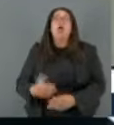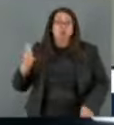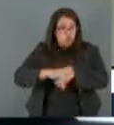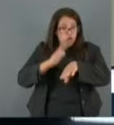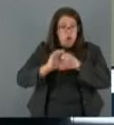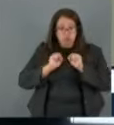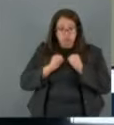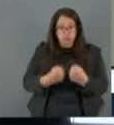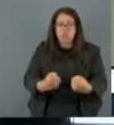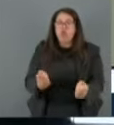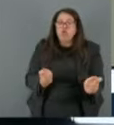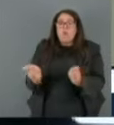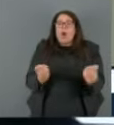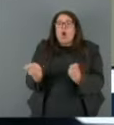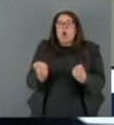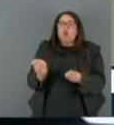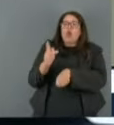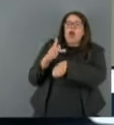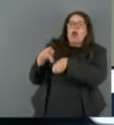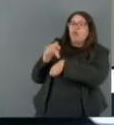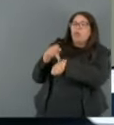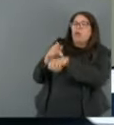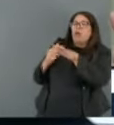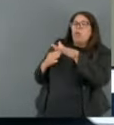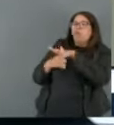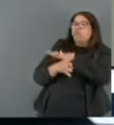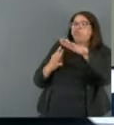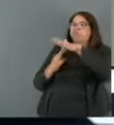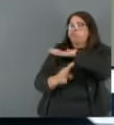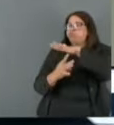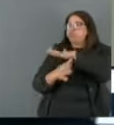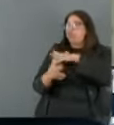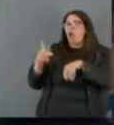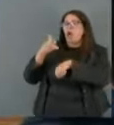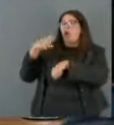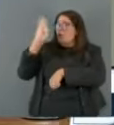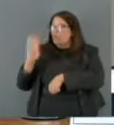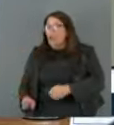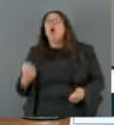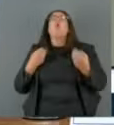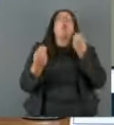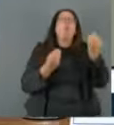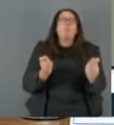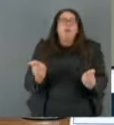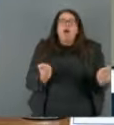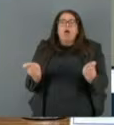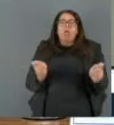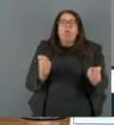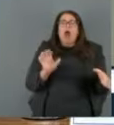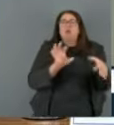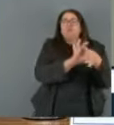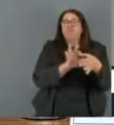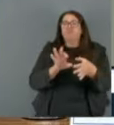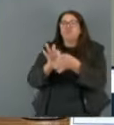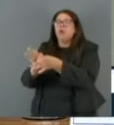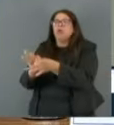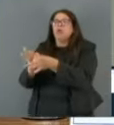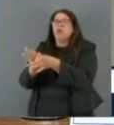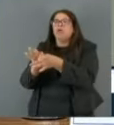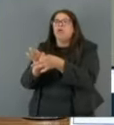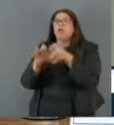inaudito para controlar as fronteiras. Como é que nós vamos fazer isso? Com as FICOS, com a integração das polícias nos locais chaves, nos